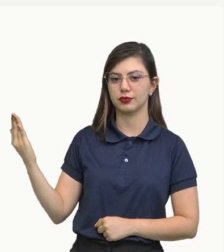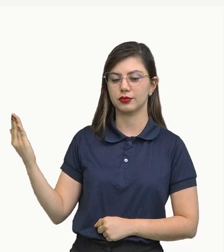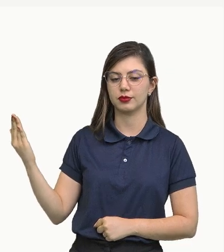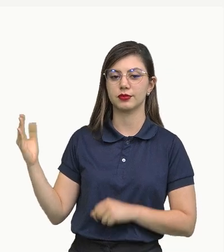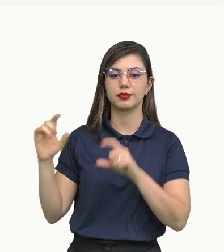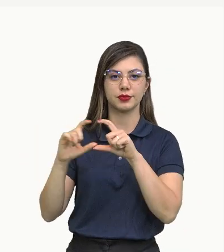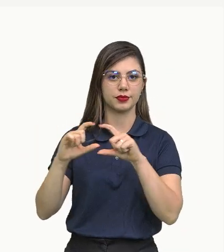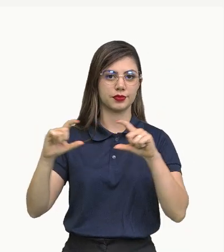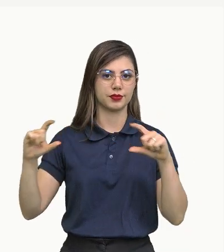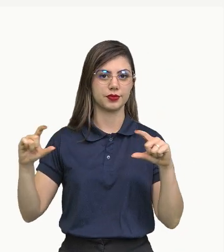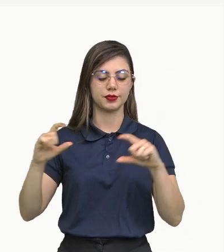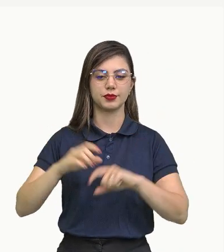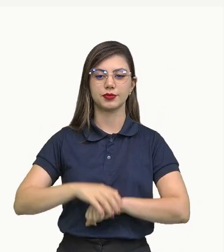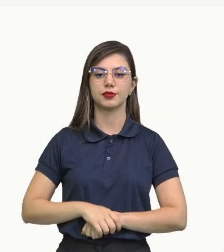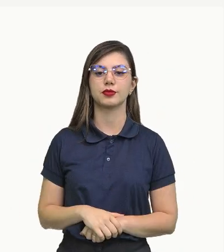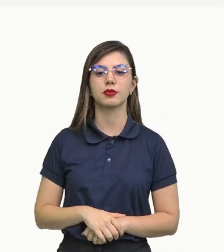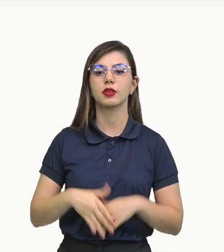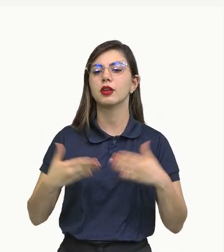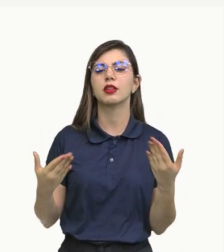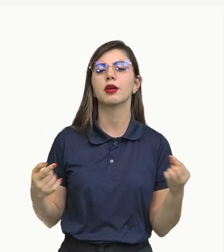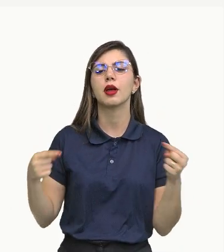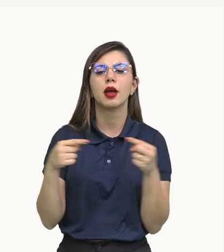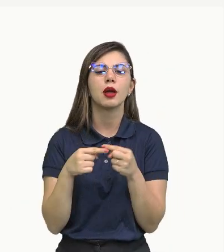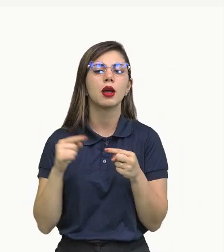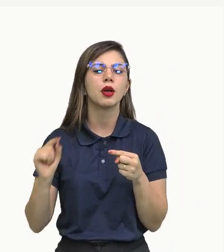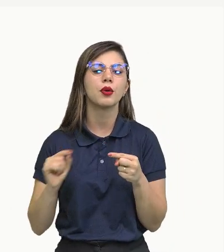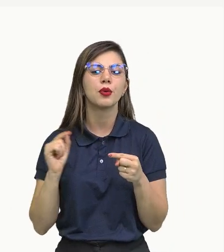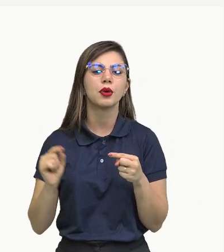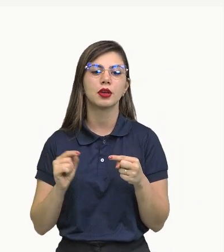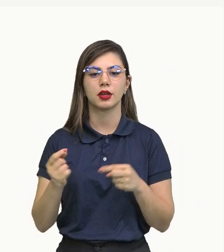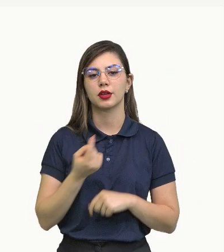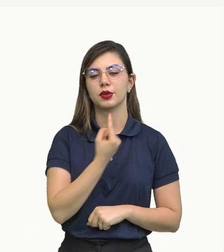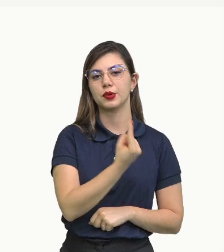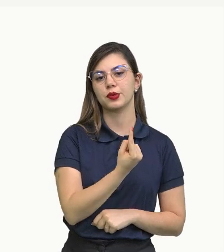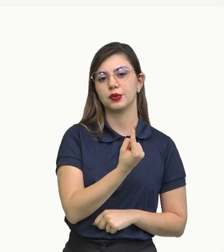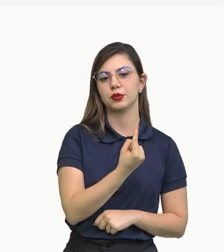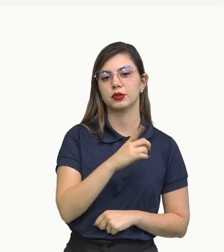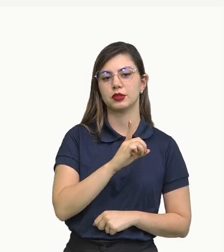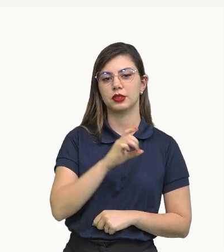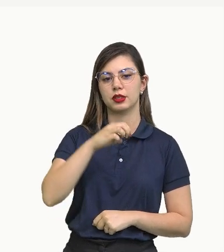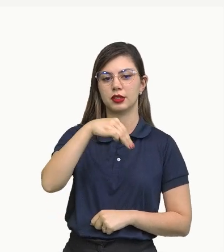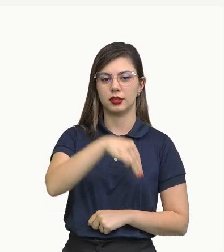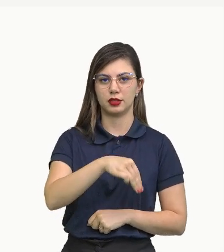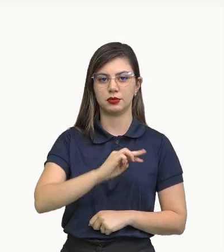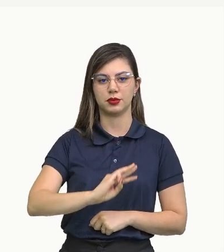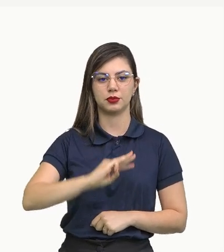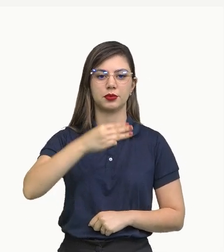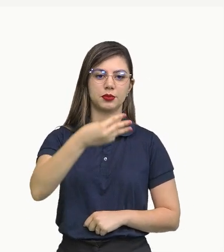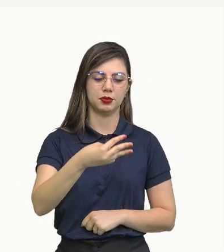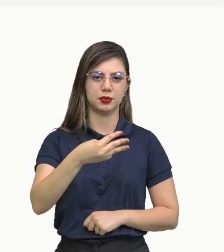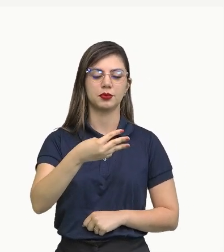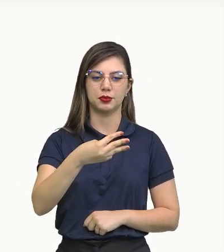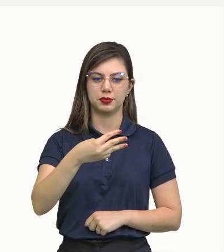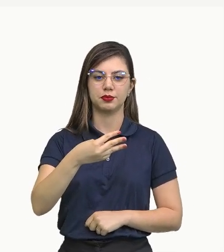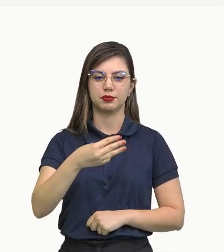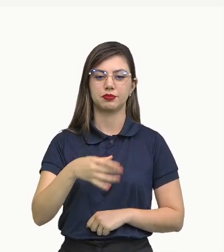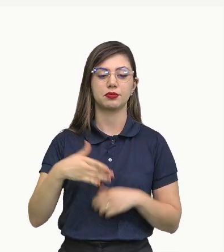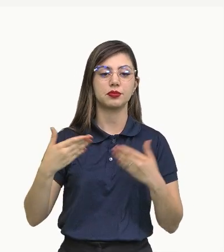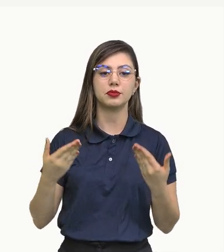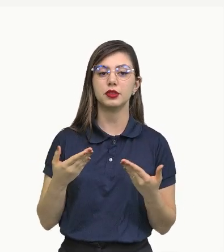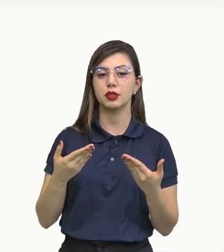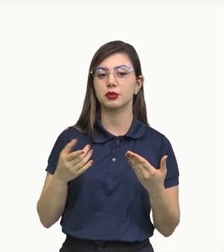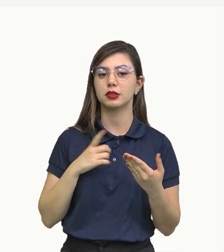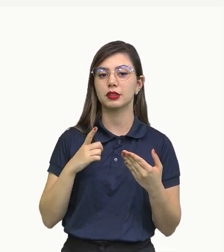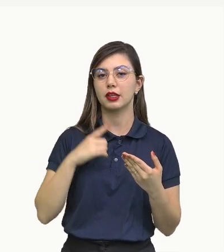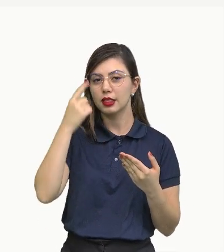1 decímetro, que nada mais é do que 1 decímetro cúbico. E pela relação,